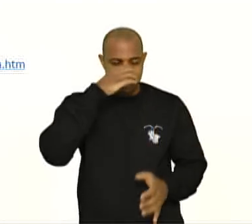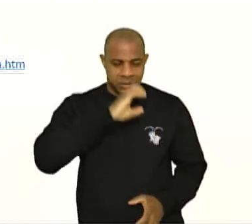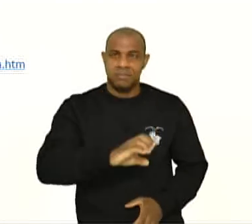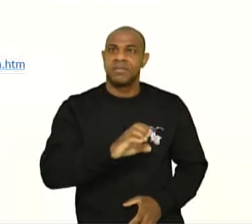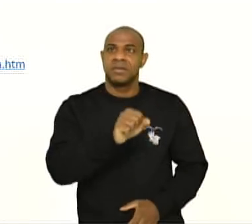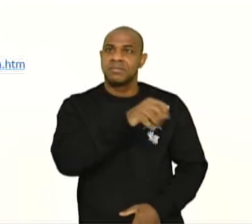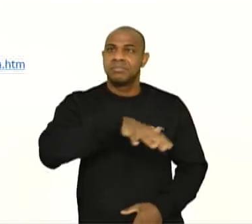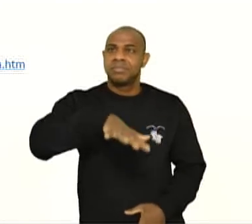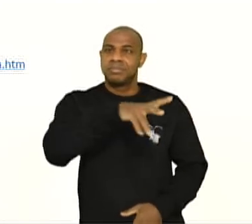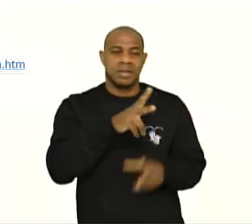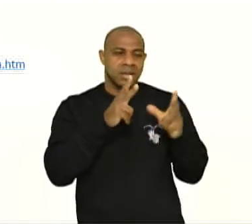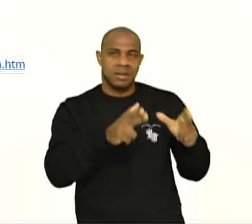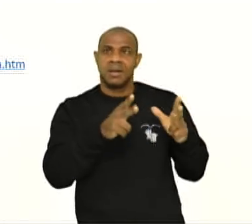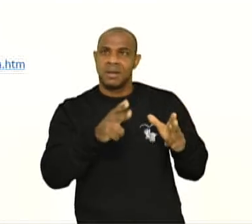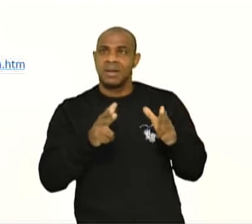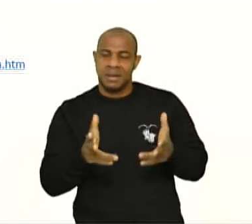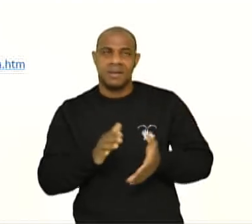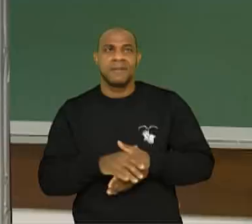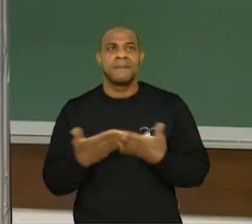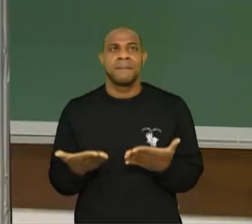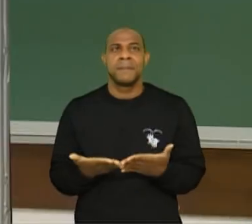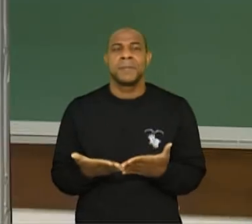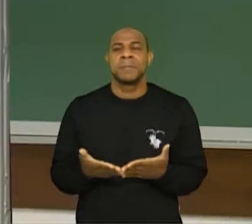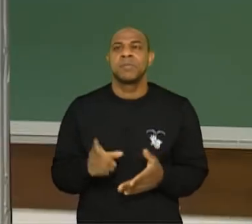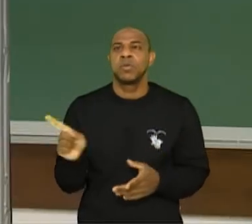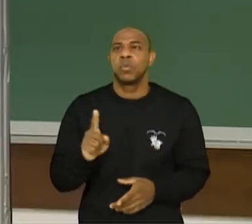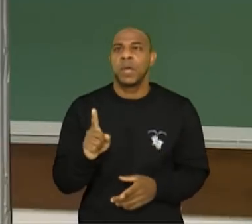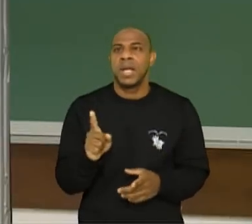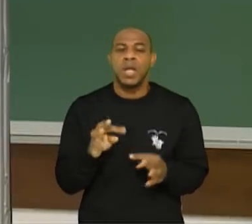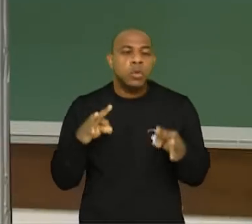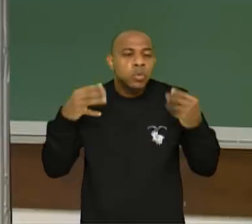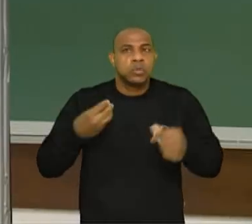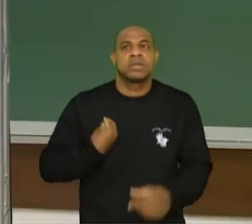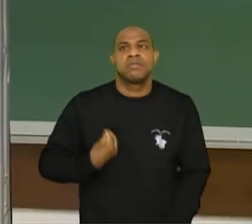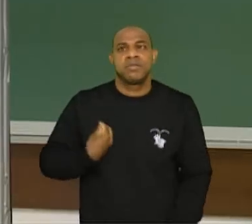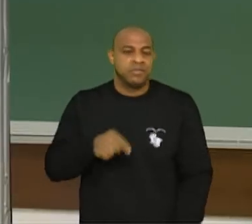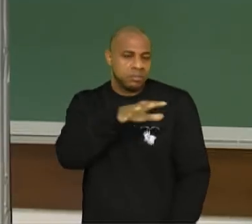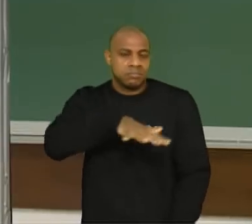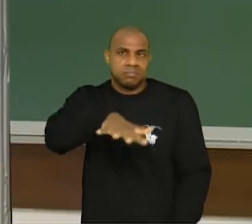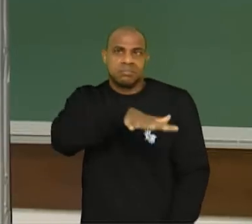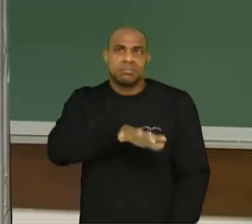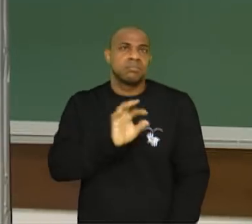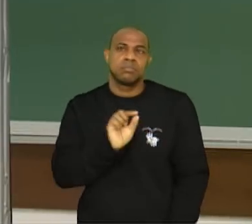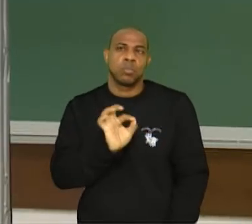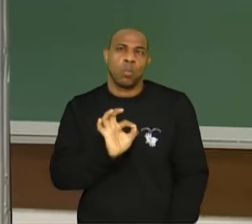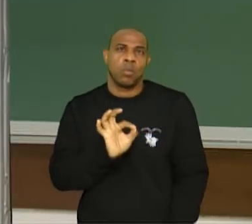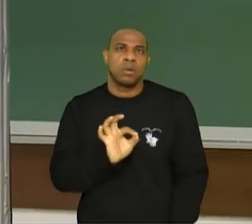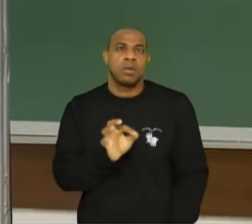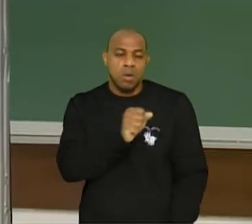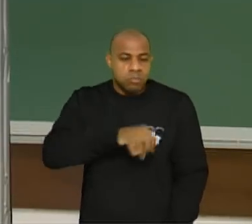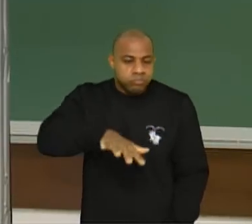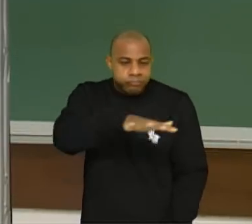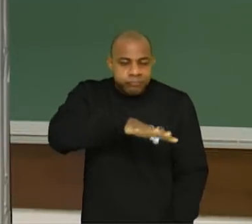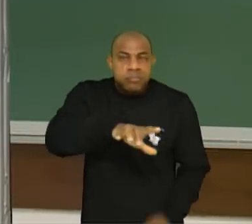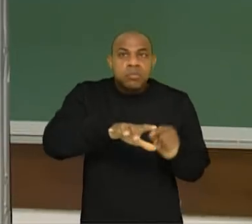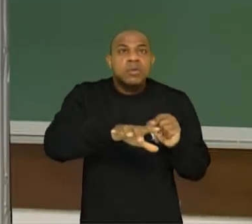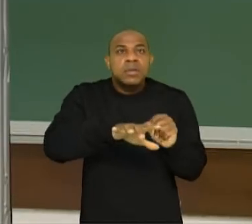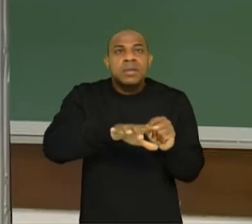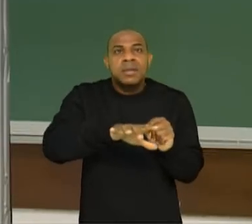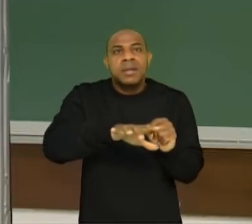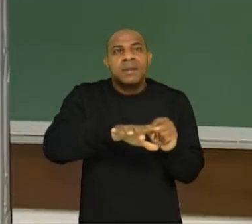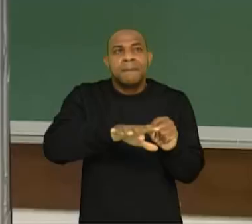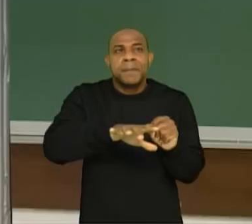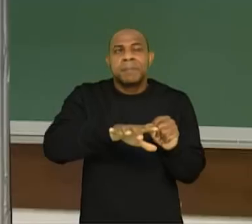local. População, gente, não quer dizer tudo que vive naquela região. Tudo aquilo que vive naquela região,